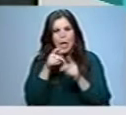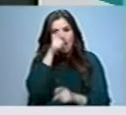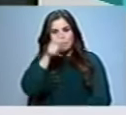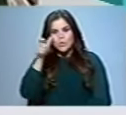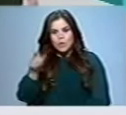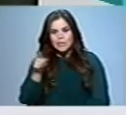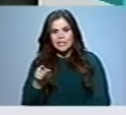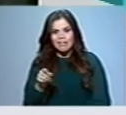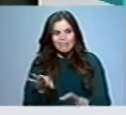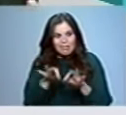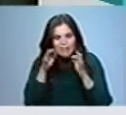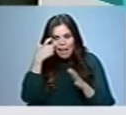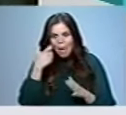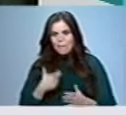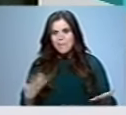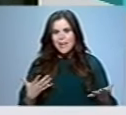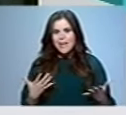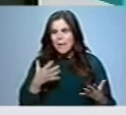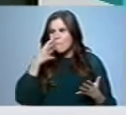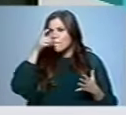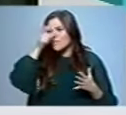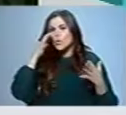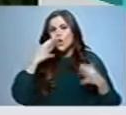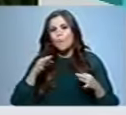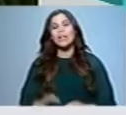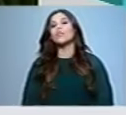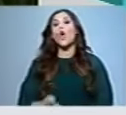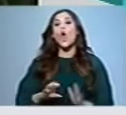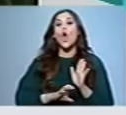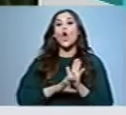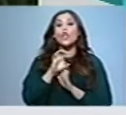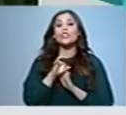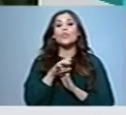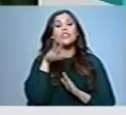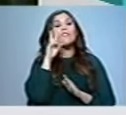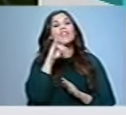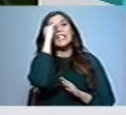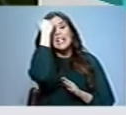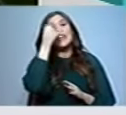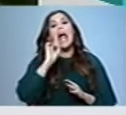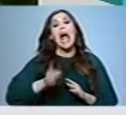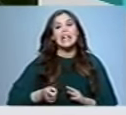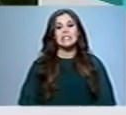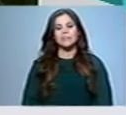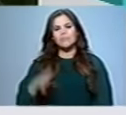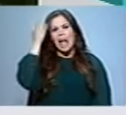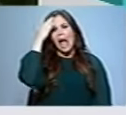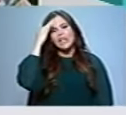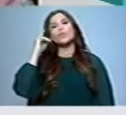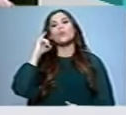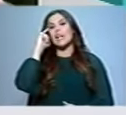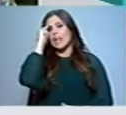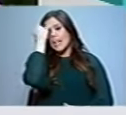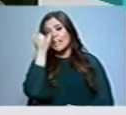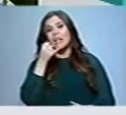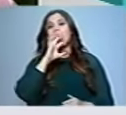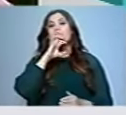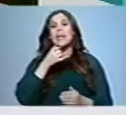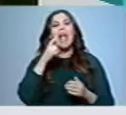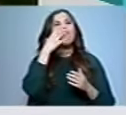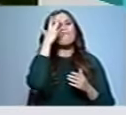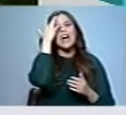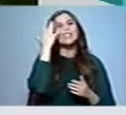são como eu, são de carne e osso. E estão a fazer condições algo. Encontraste na Índia? Na Índia, eu acho que a Índia é o país... É muito fácil gostar da Índia, é